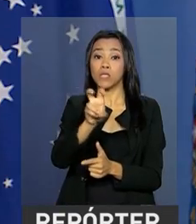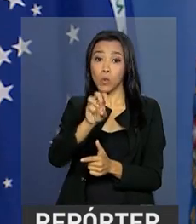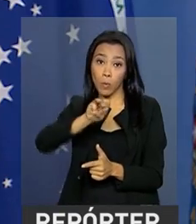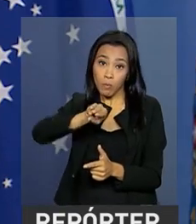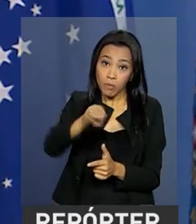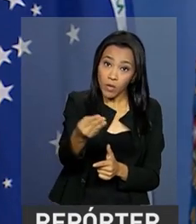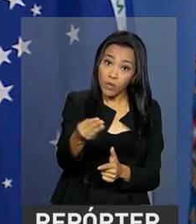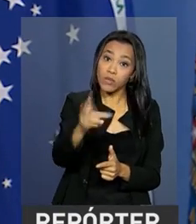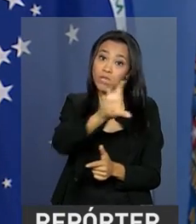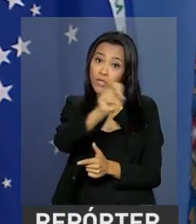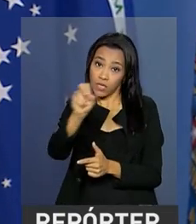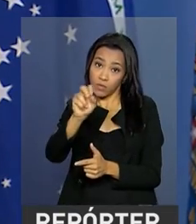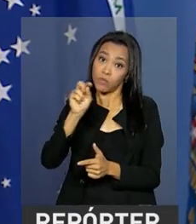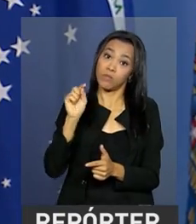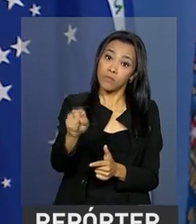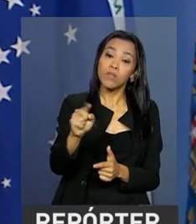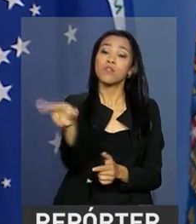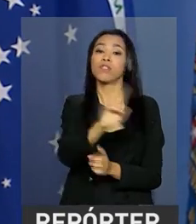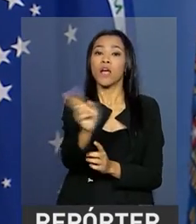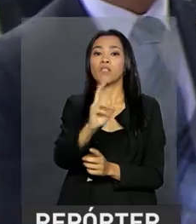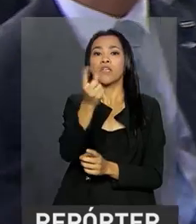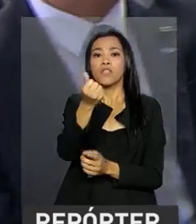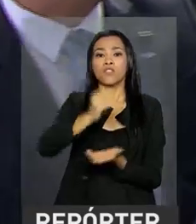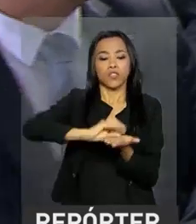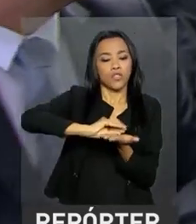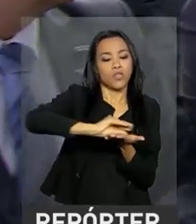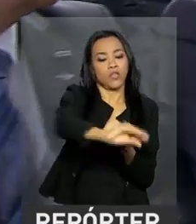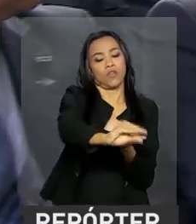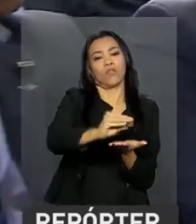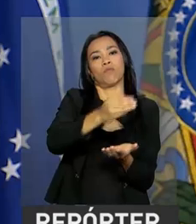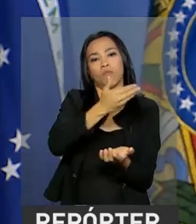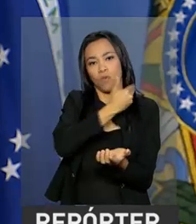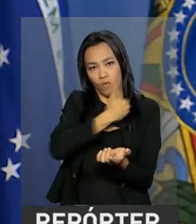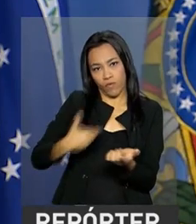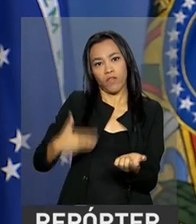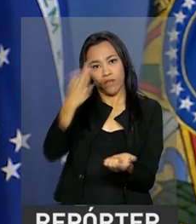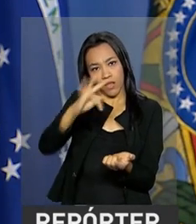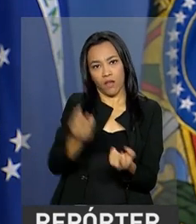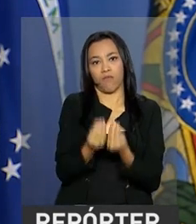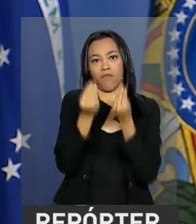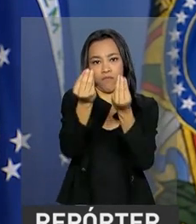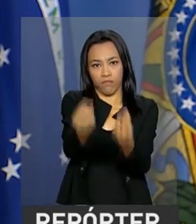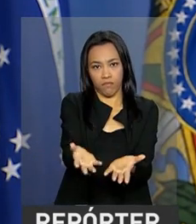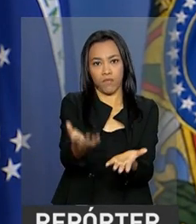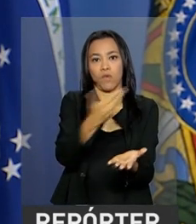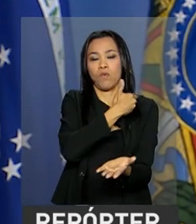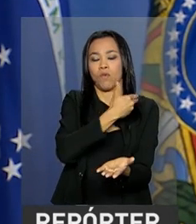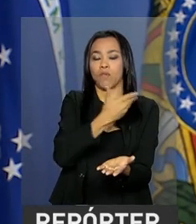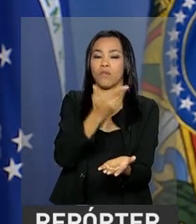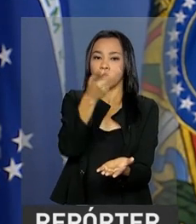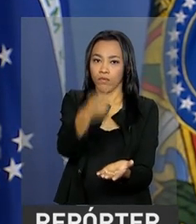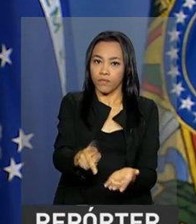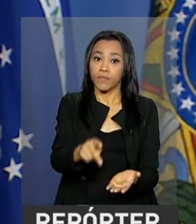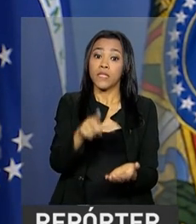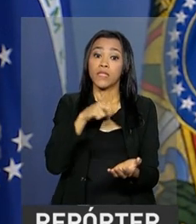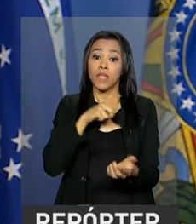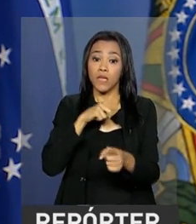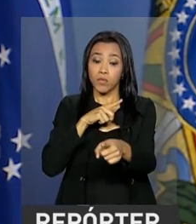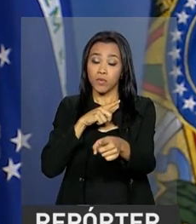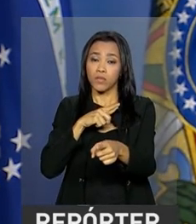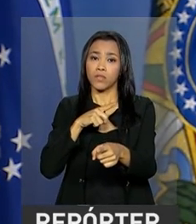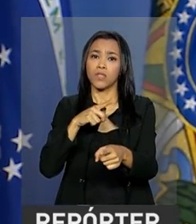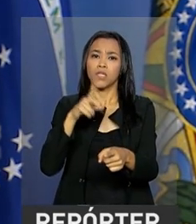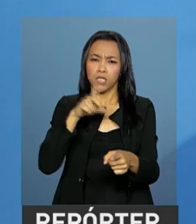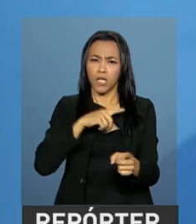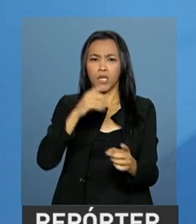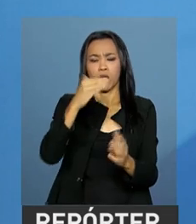deais os recursos vão ser repassados pelo Governo Federal temos variados projetos para distribuição de água que estão com